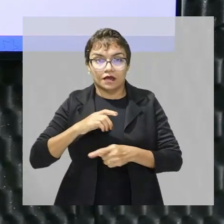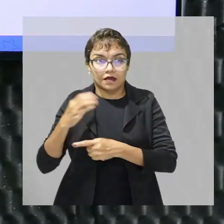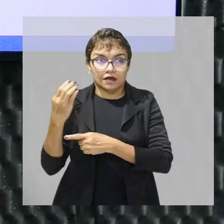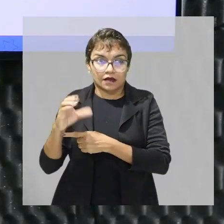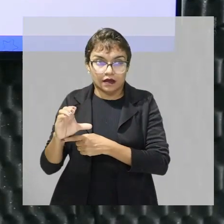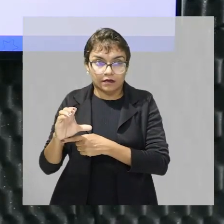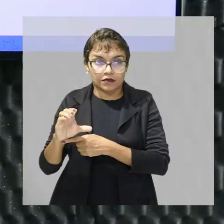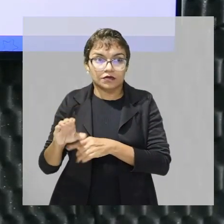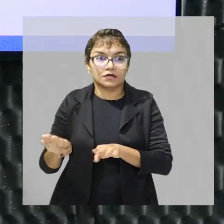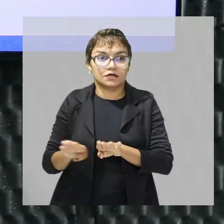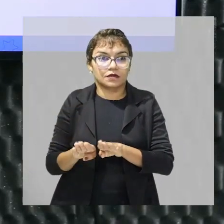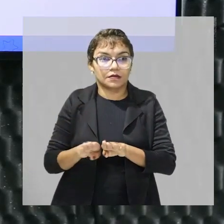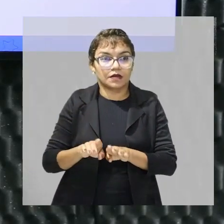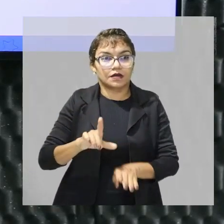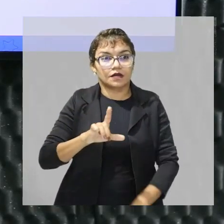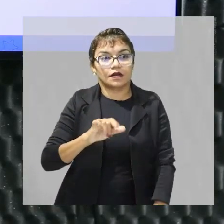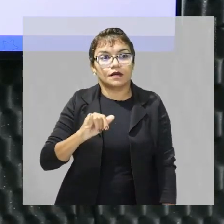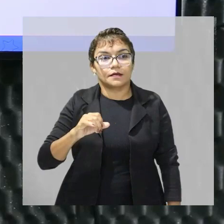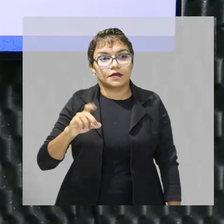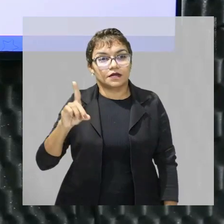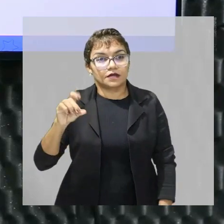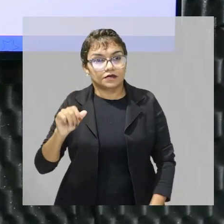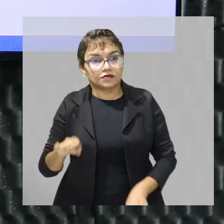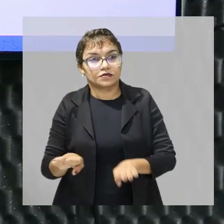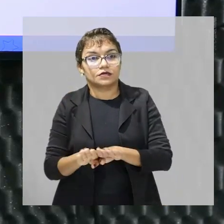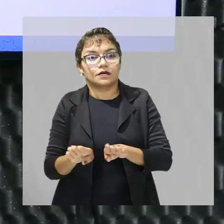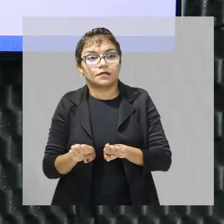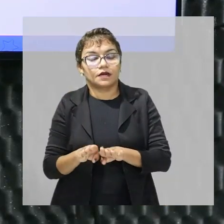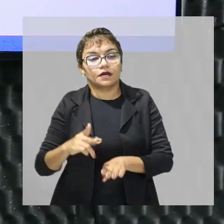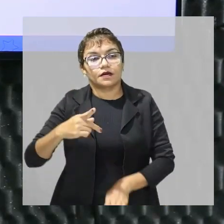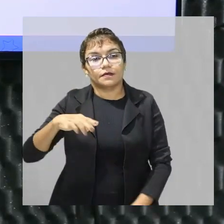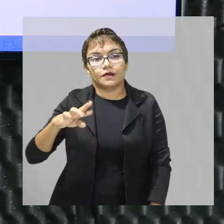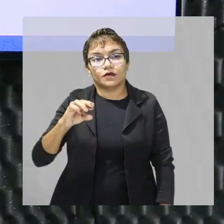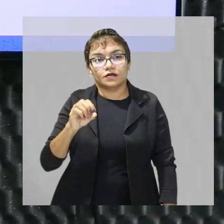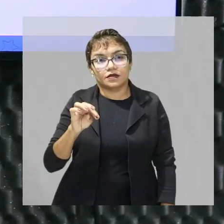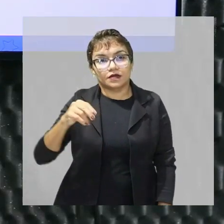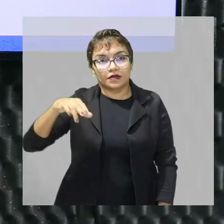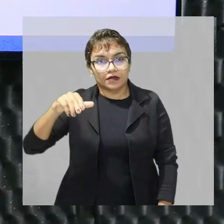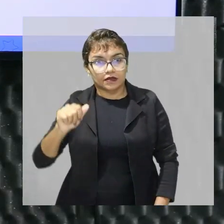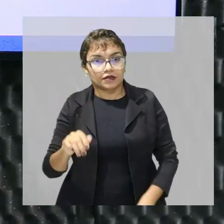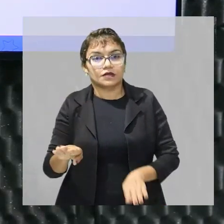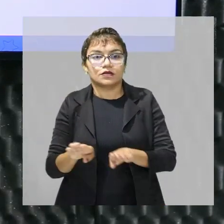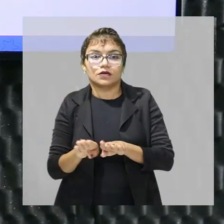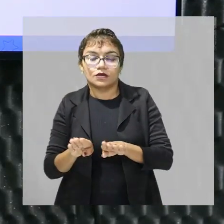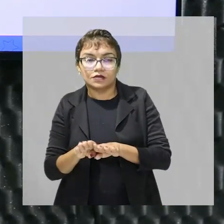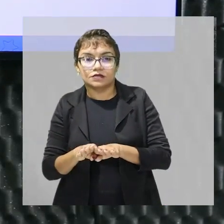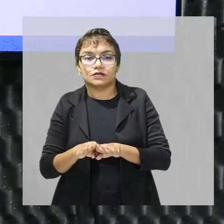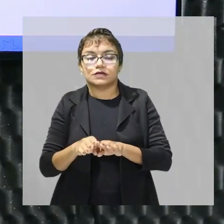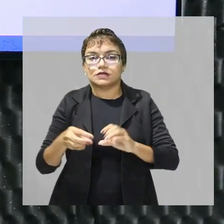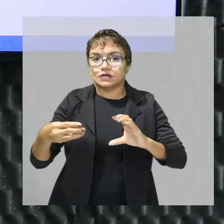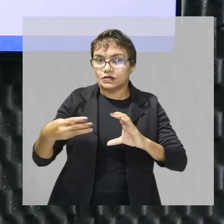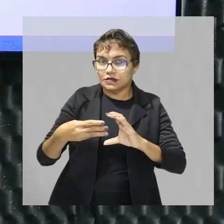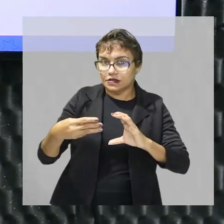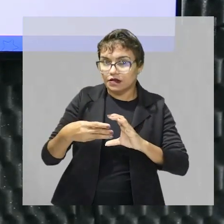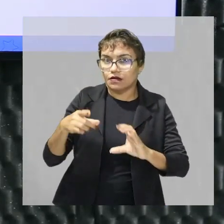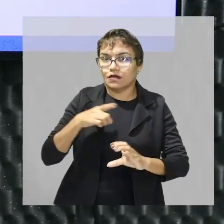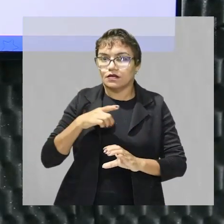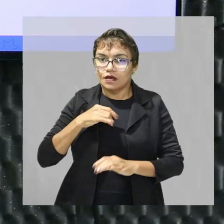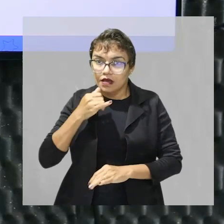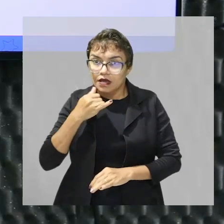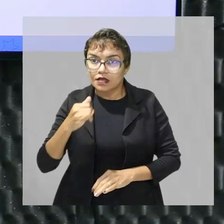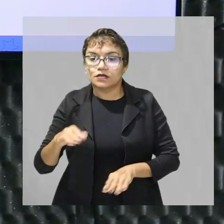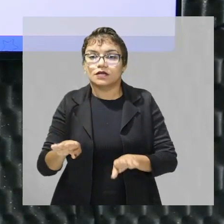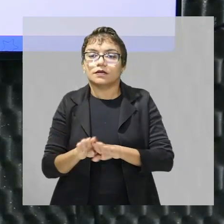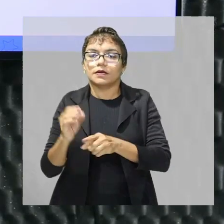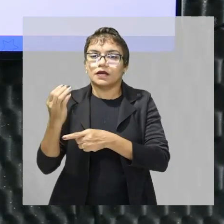carboidratos, lipídios e proteínas, nossas células obtêm energia e produzem gás carbônico e água. A